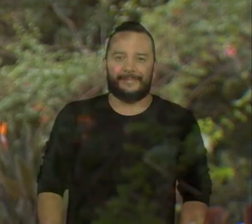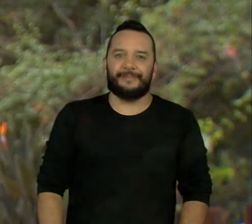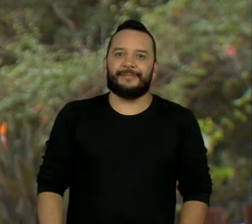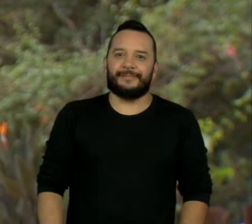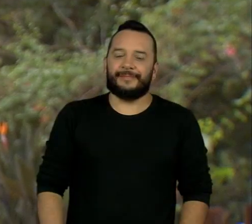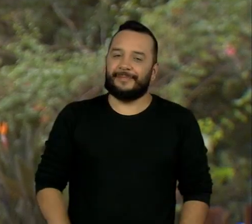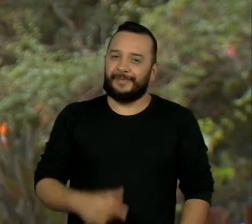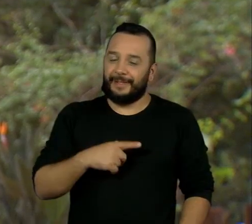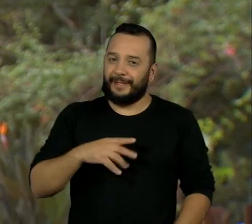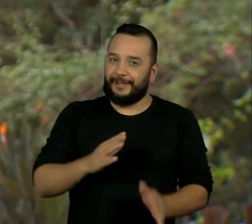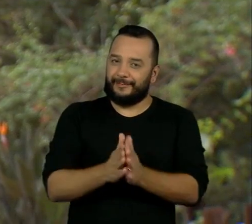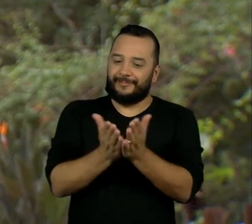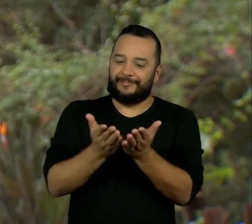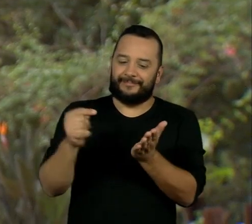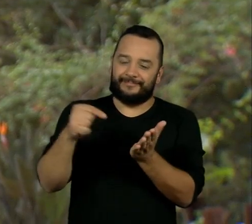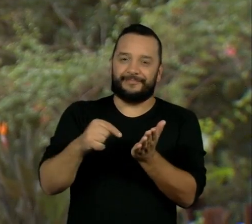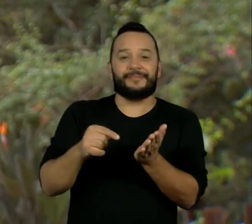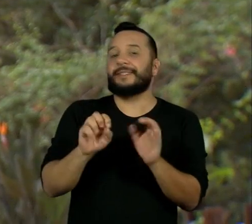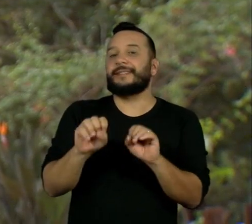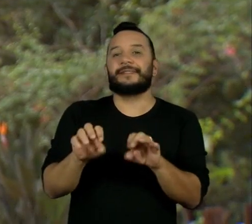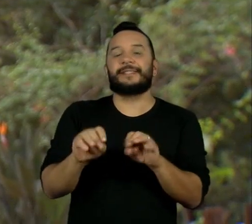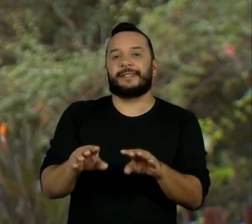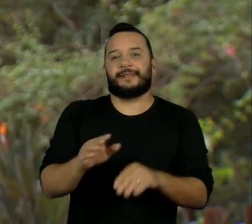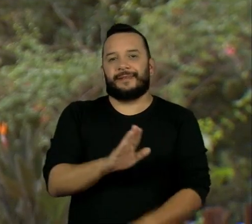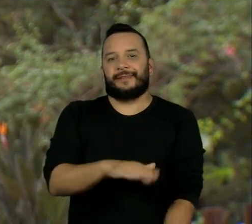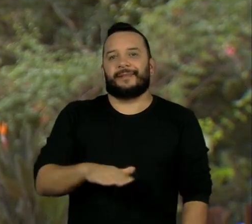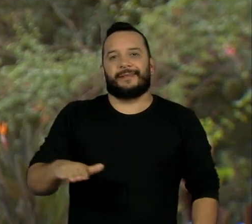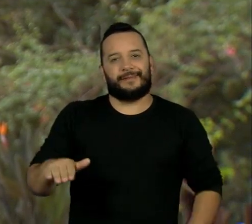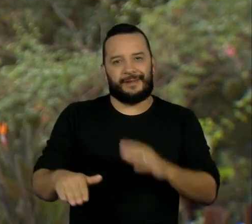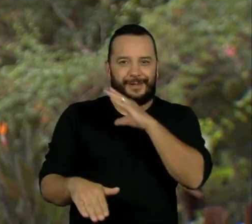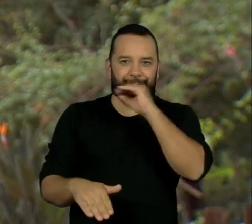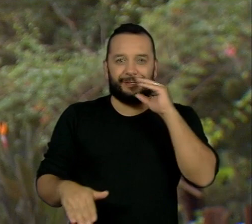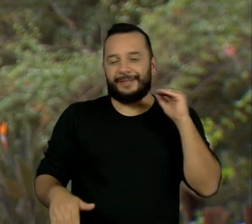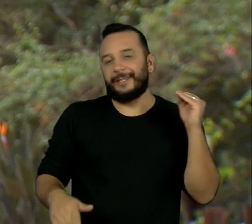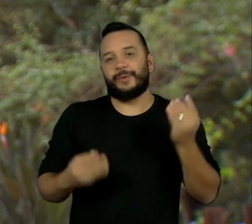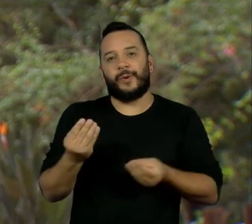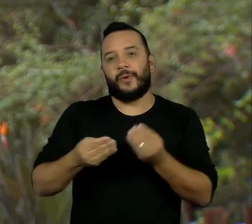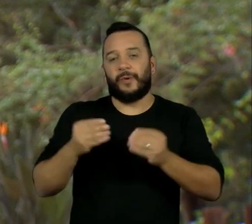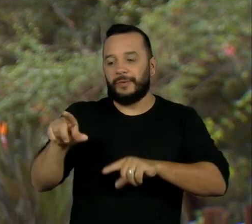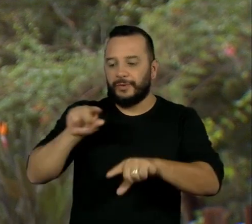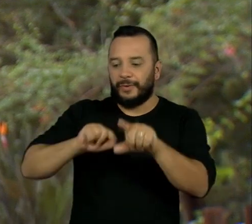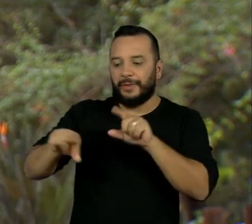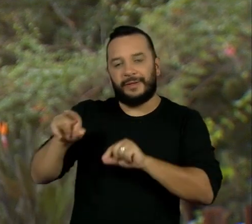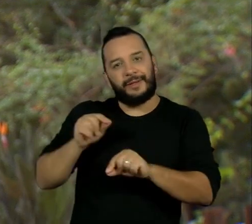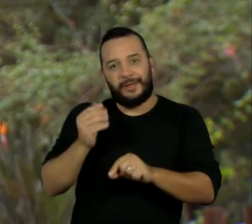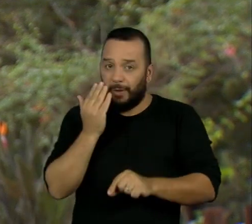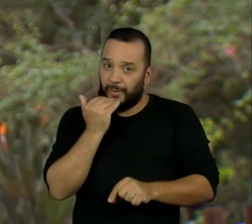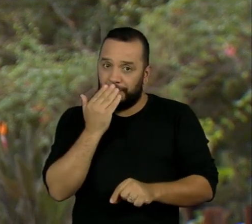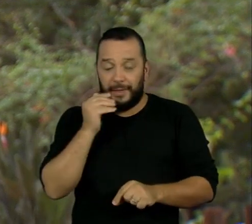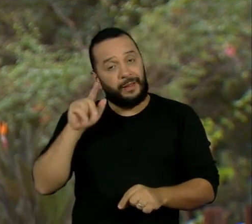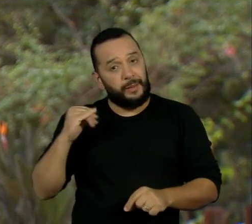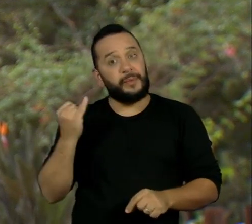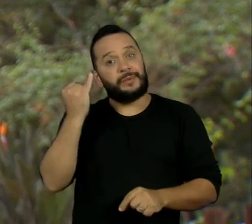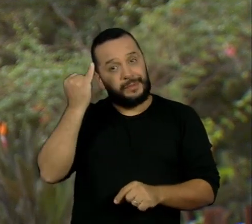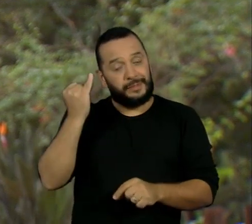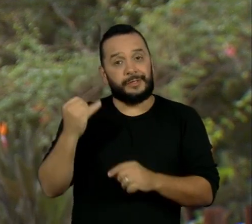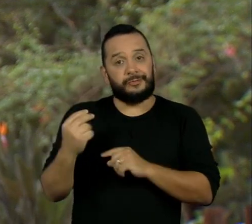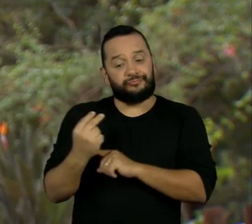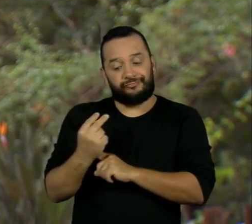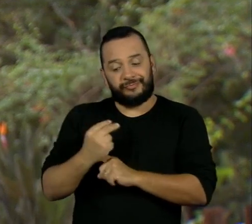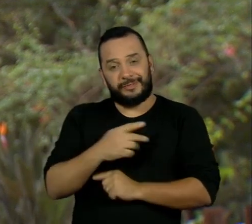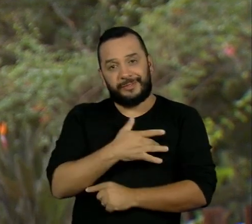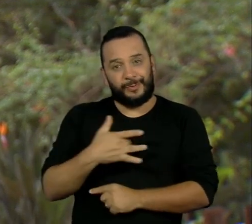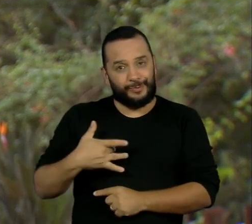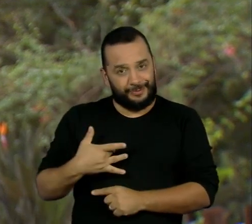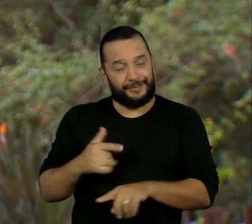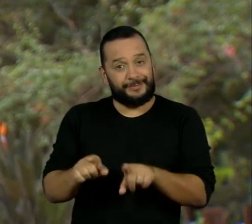Um livro ensina as crianças e os adolescentes que a escolha dos alimentos que vão no prato é importante não só para a nossa